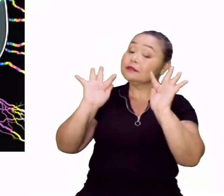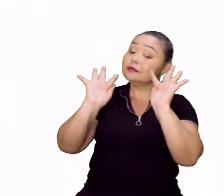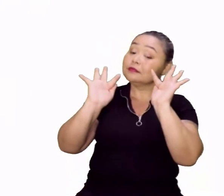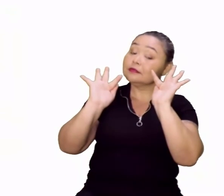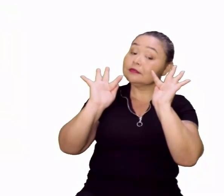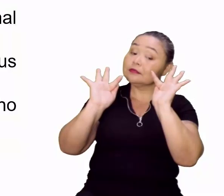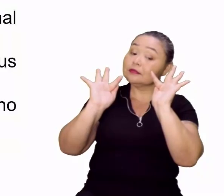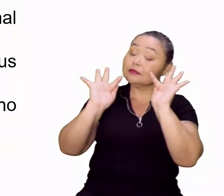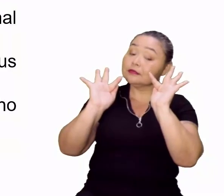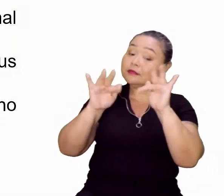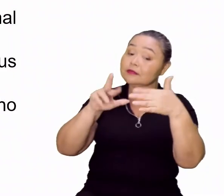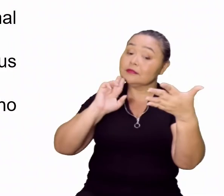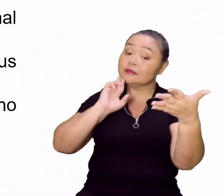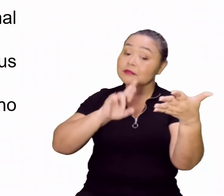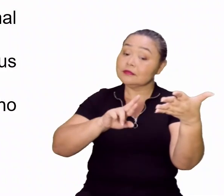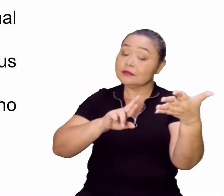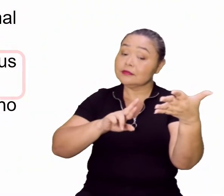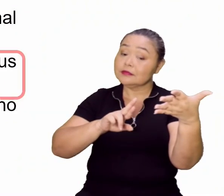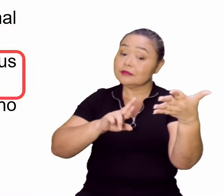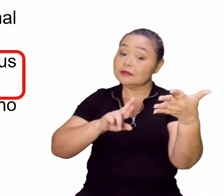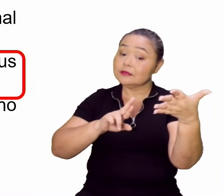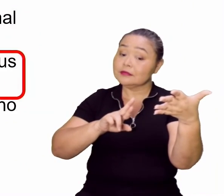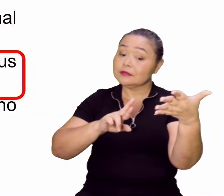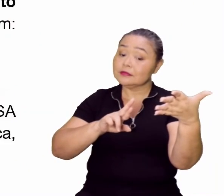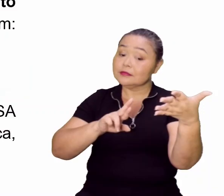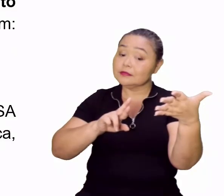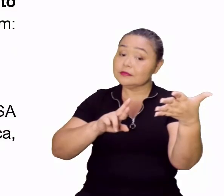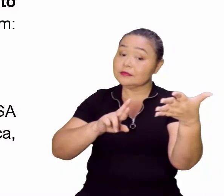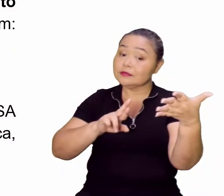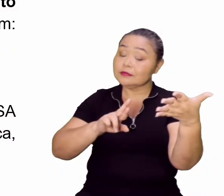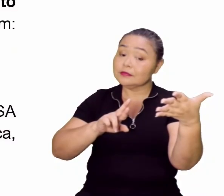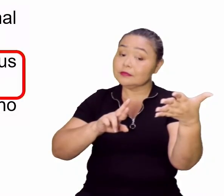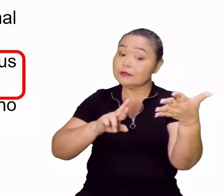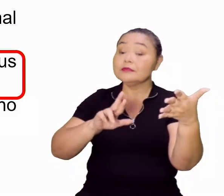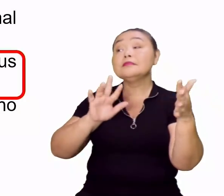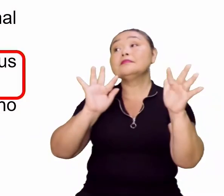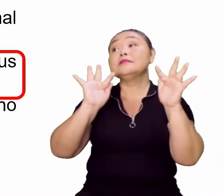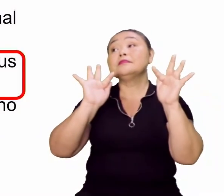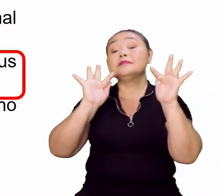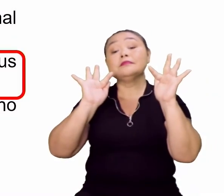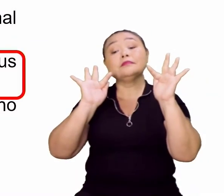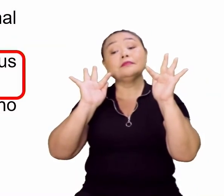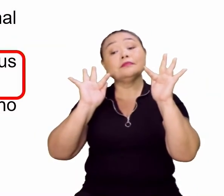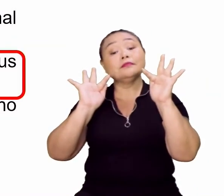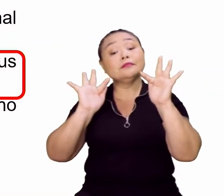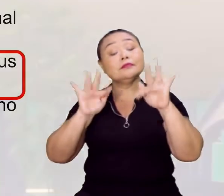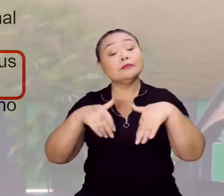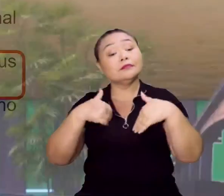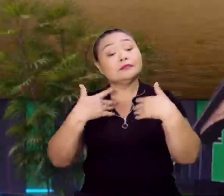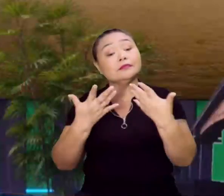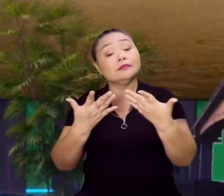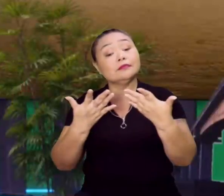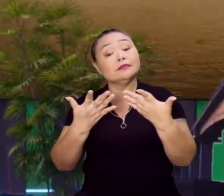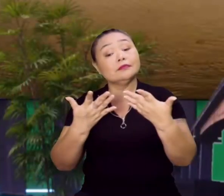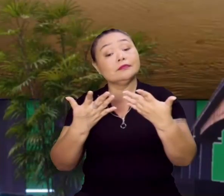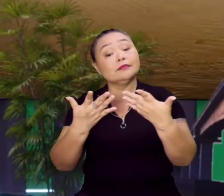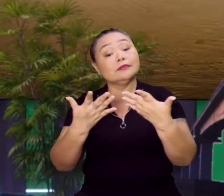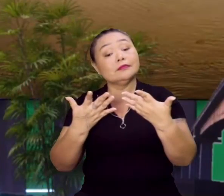resolvemos as questões. Certo? Beleza?